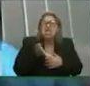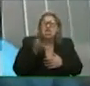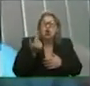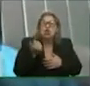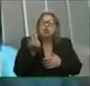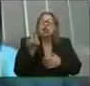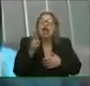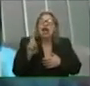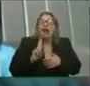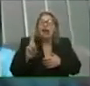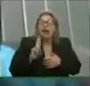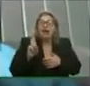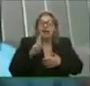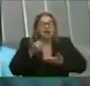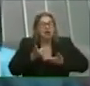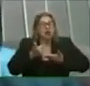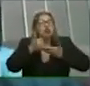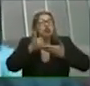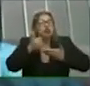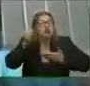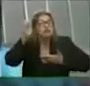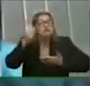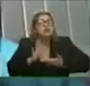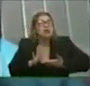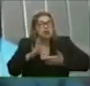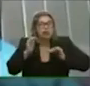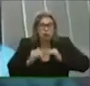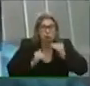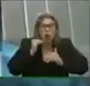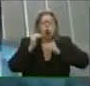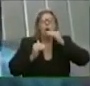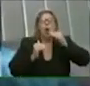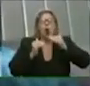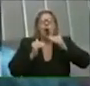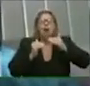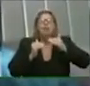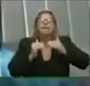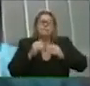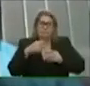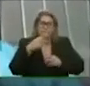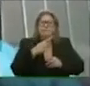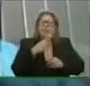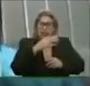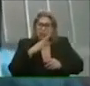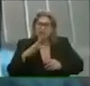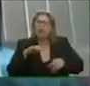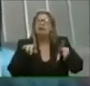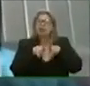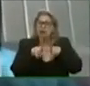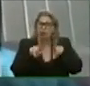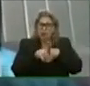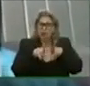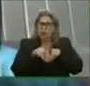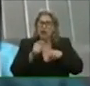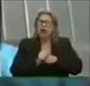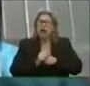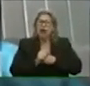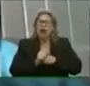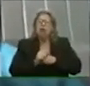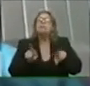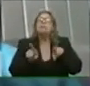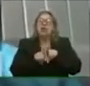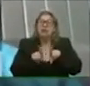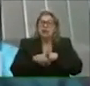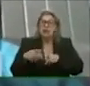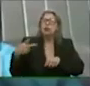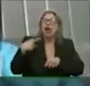que nós ajudamos a União a se recuperar. Sim, passaram pelos governos do PT também, e eles olhavam as finanças do país.